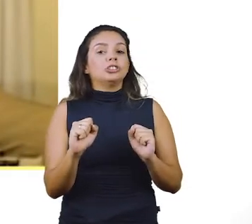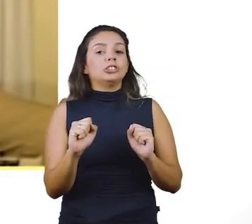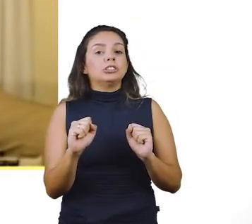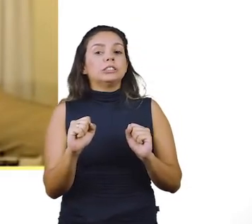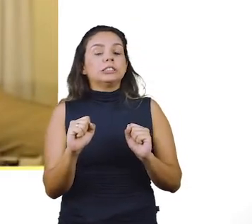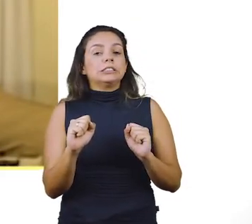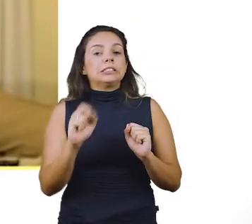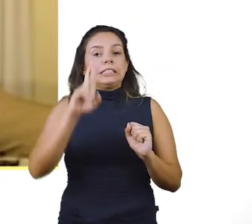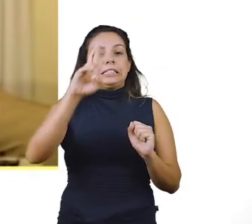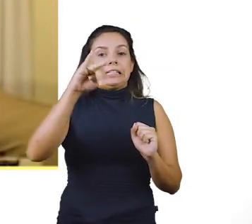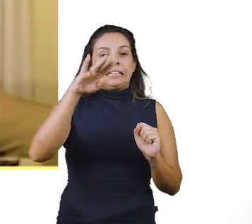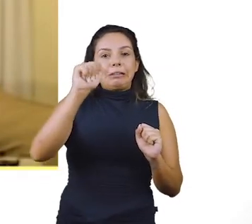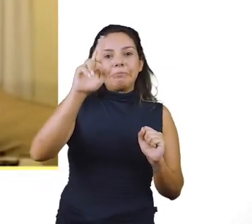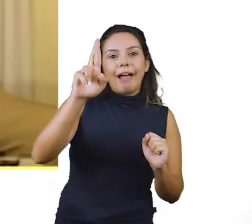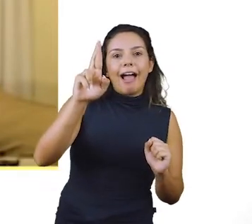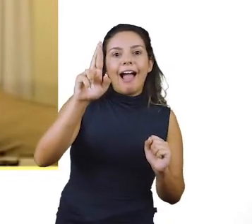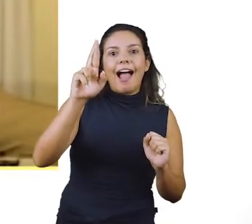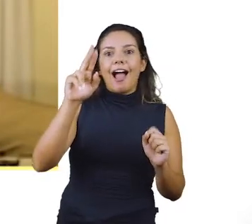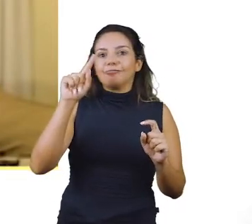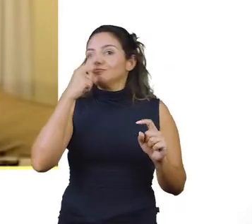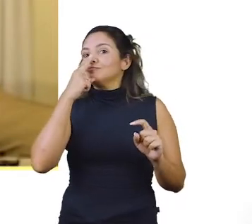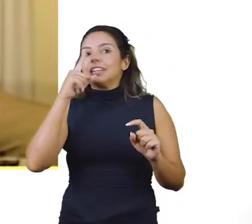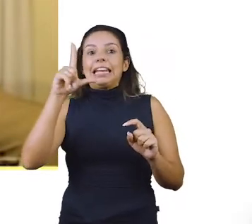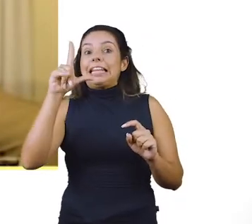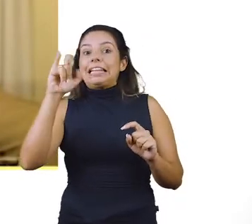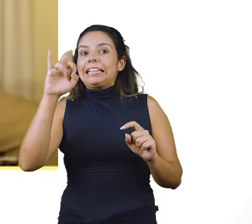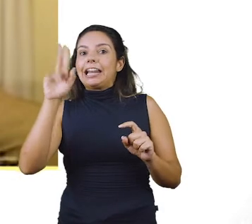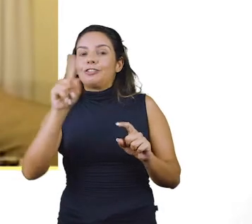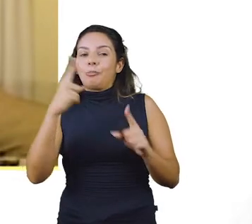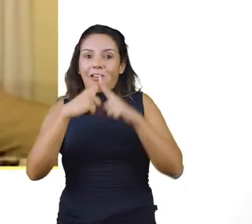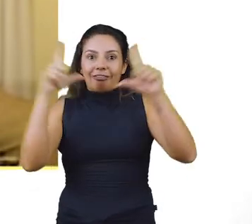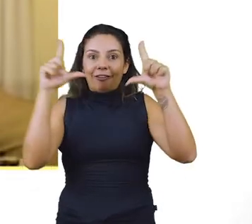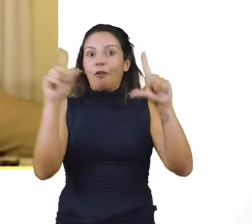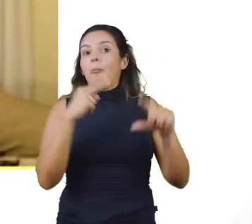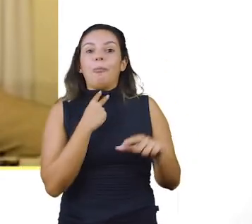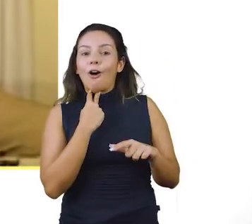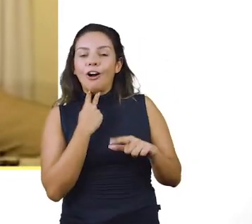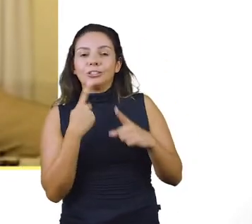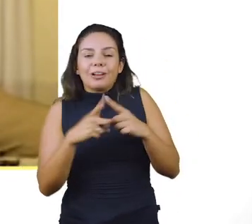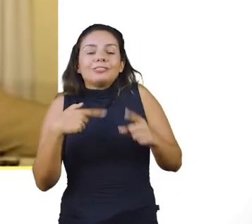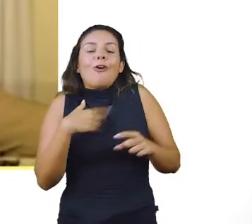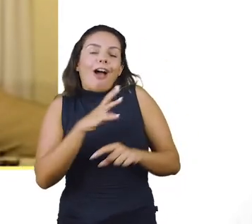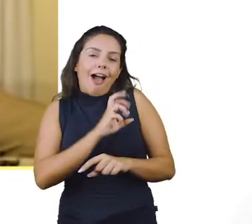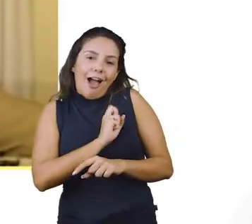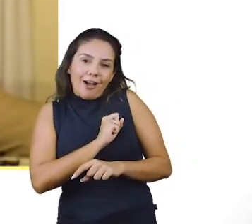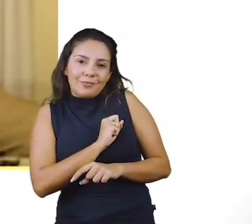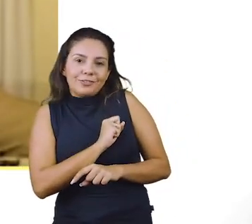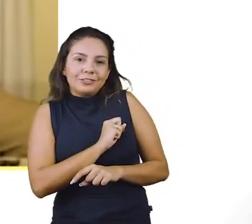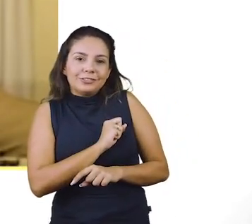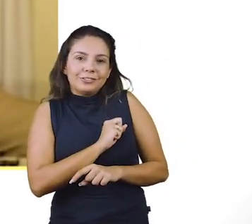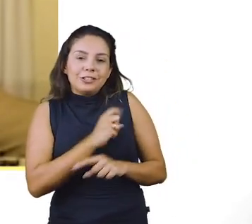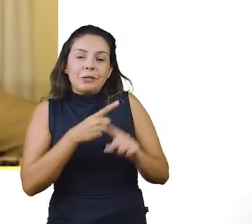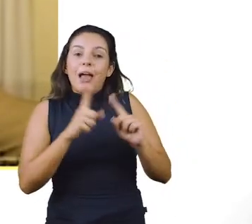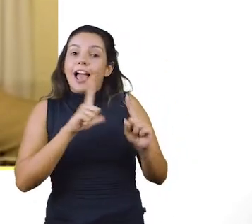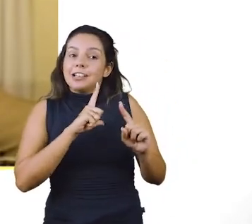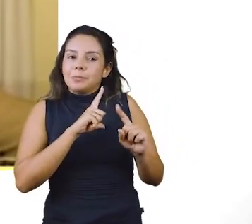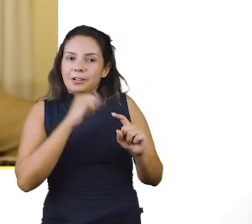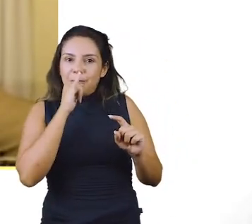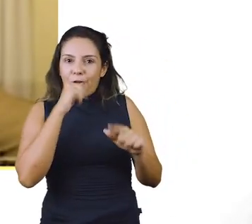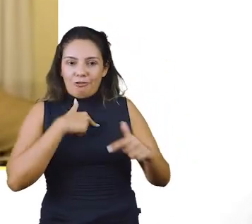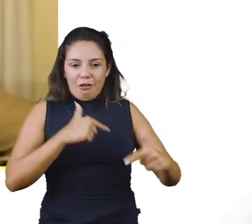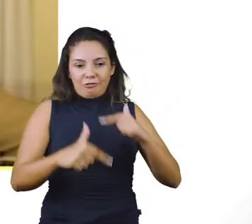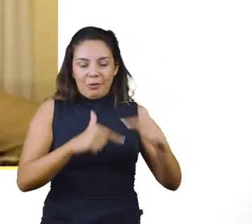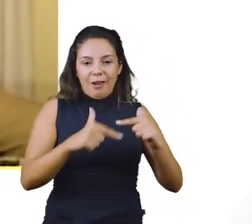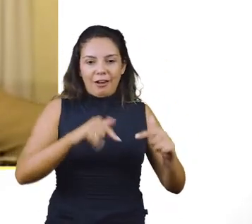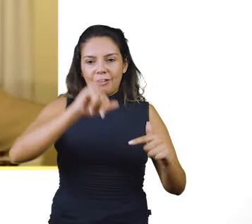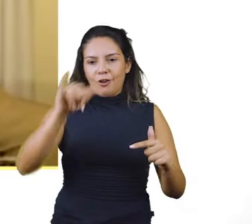fazer algumas coisas, apesar que eu já rimei também em texto, já fiz de tudo quanto é coisa, dependendo do jeito que me dão a oportunidade, eu vou lá e